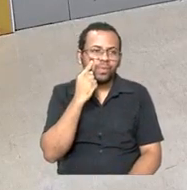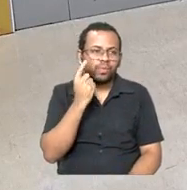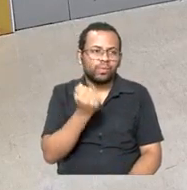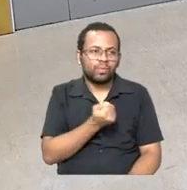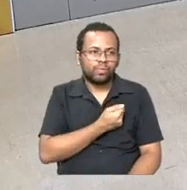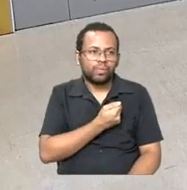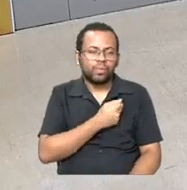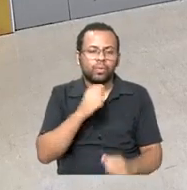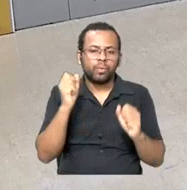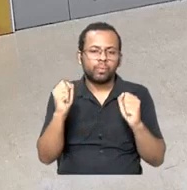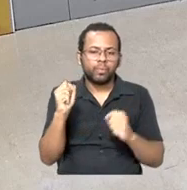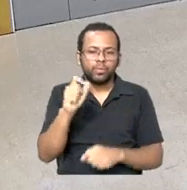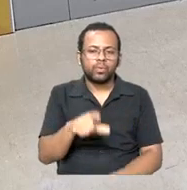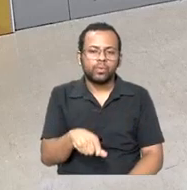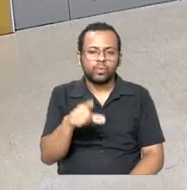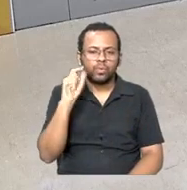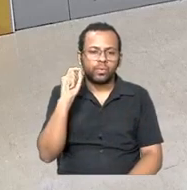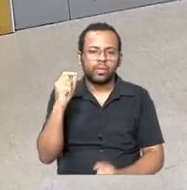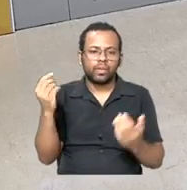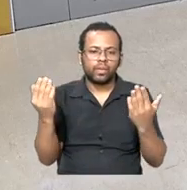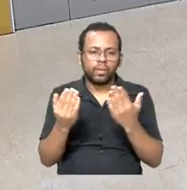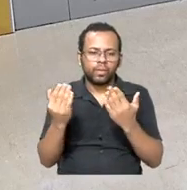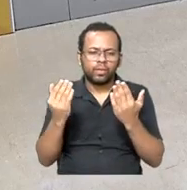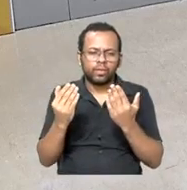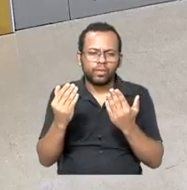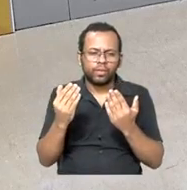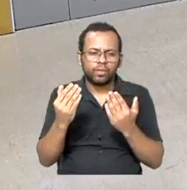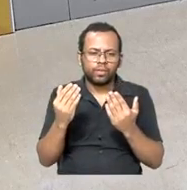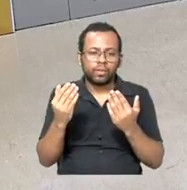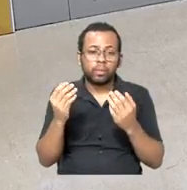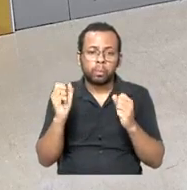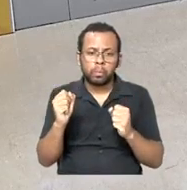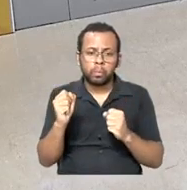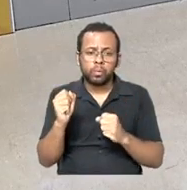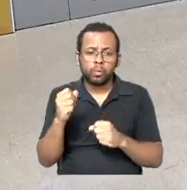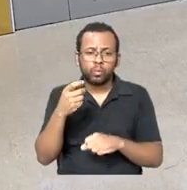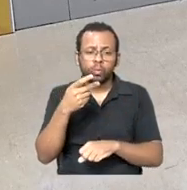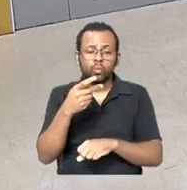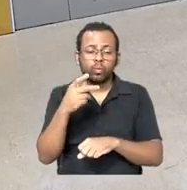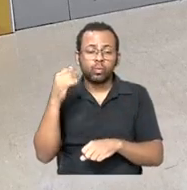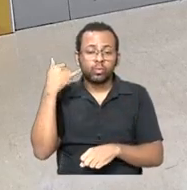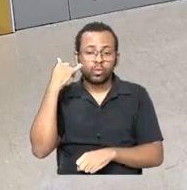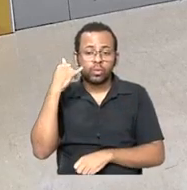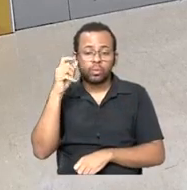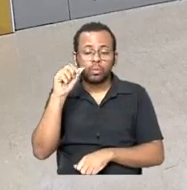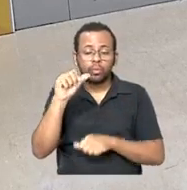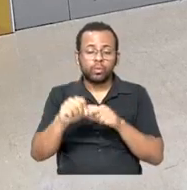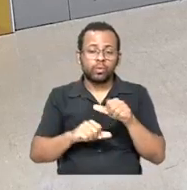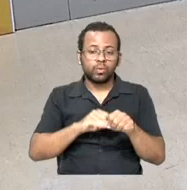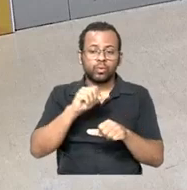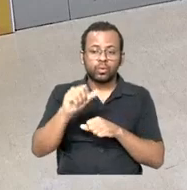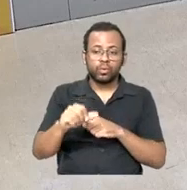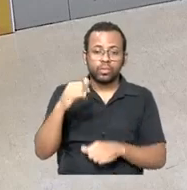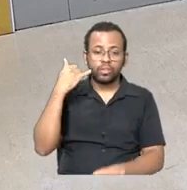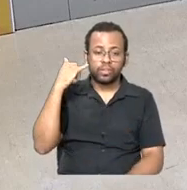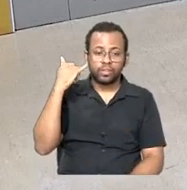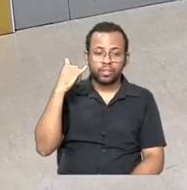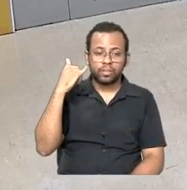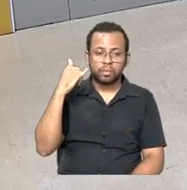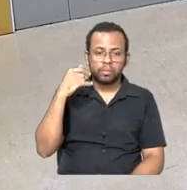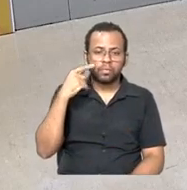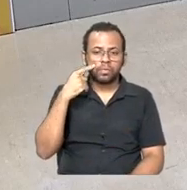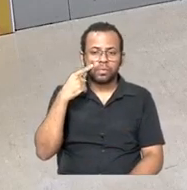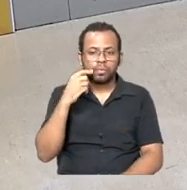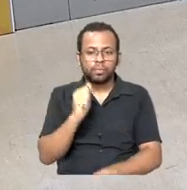bolinha pode ser a decisiva pode ser até agora será tá valendo um iPhone aí para você trocar de aparelho a